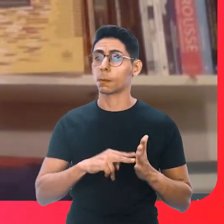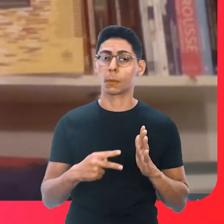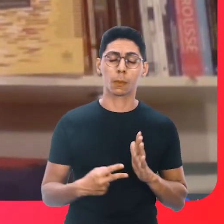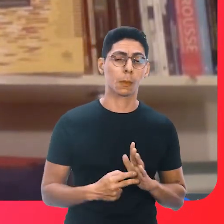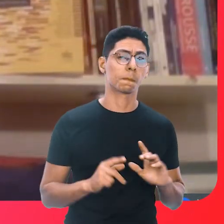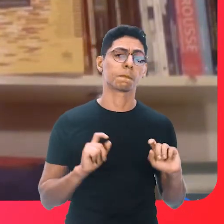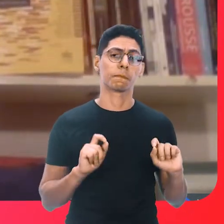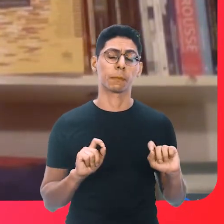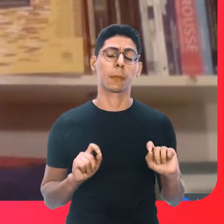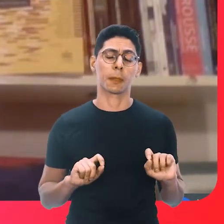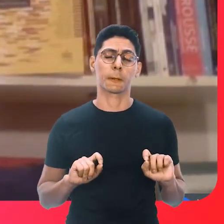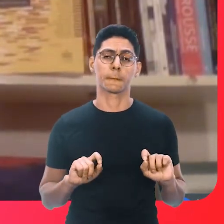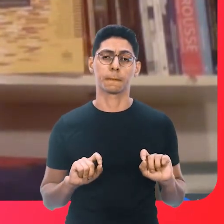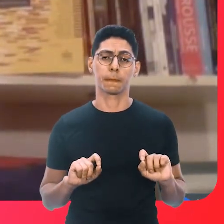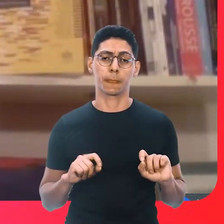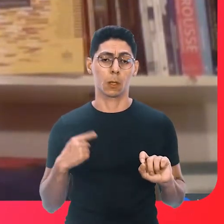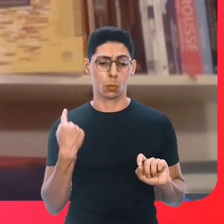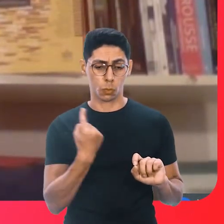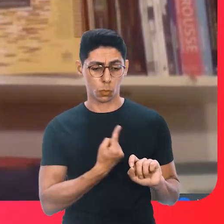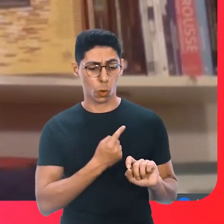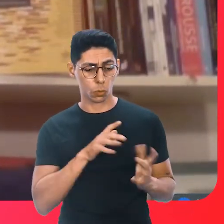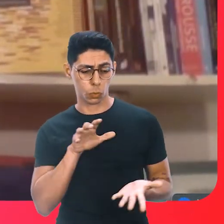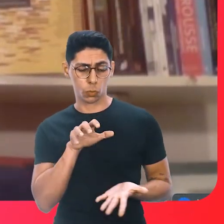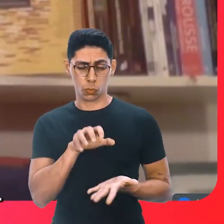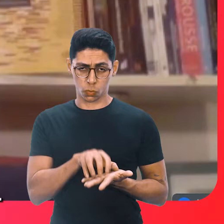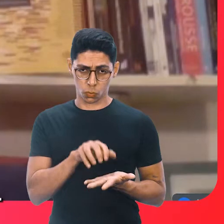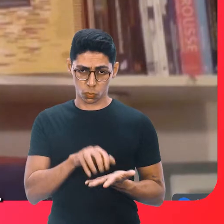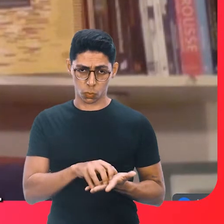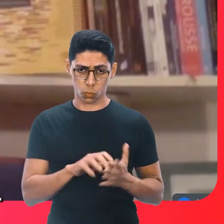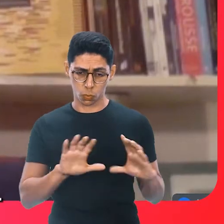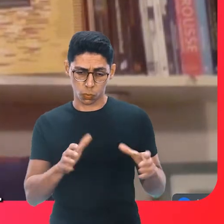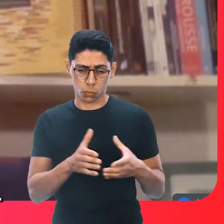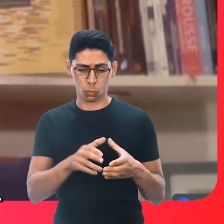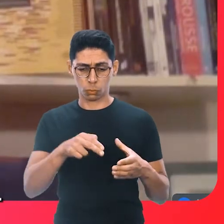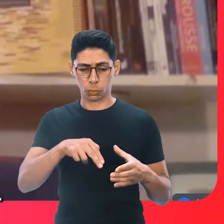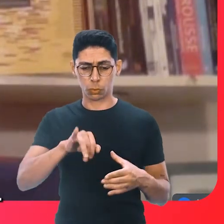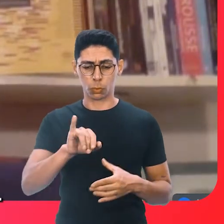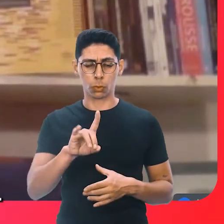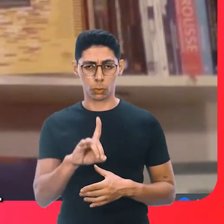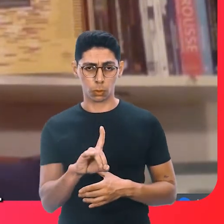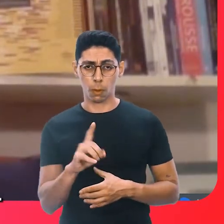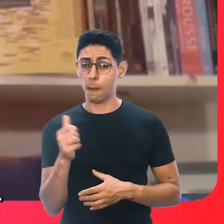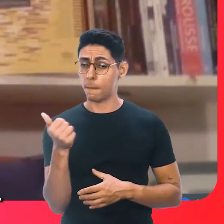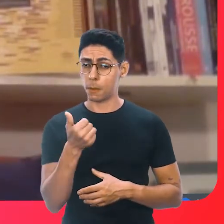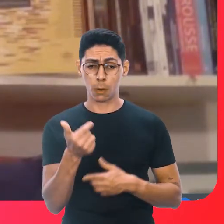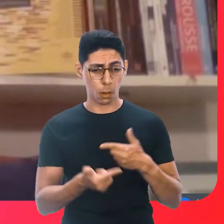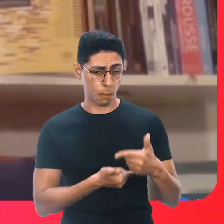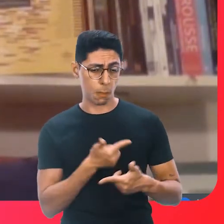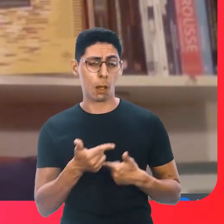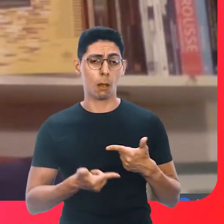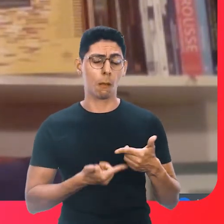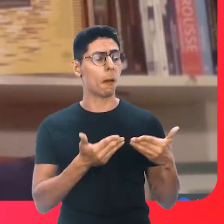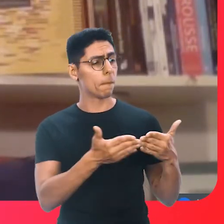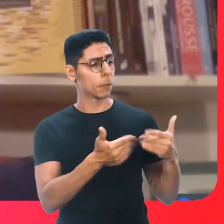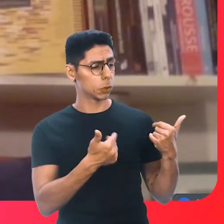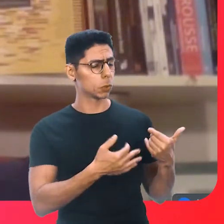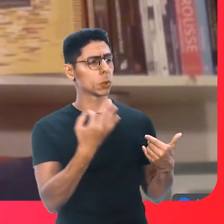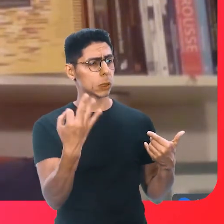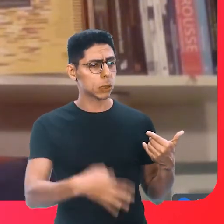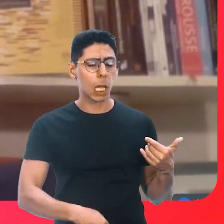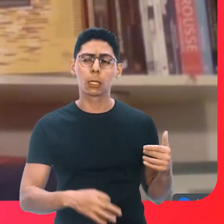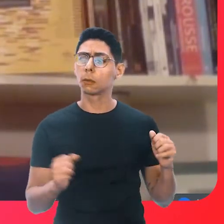atuação do nosso grupo, do NID, para uma reivindicação mais concreta, que foi justamente junto